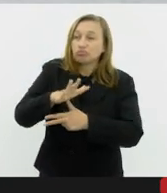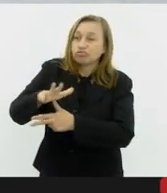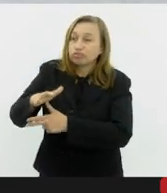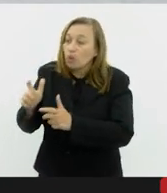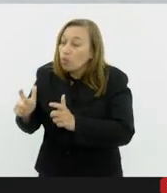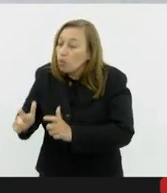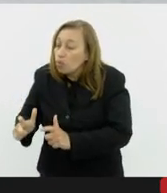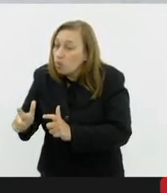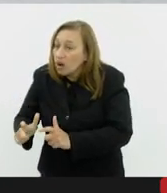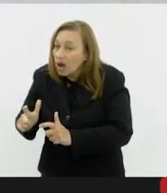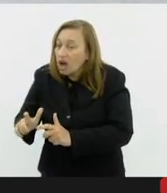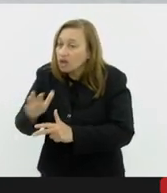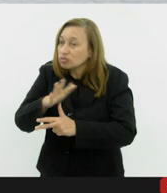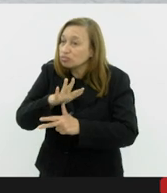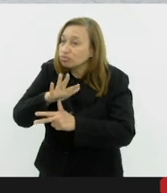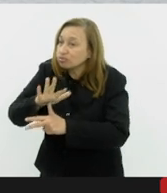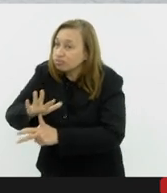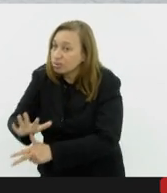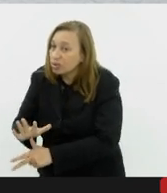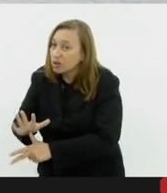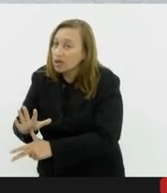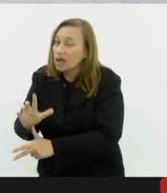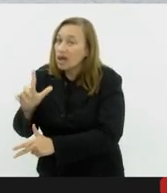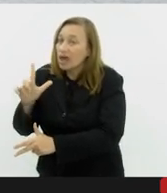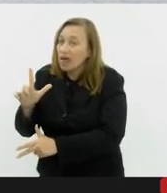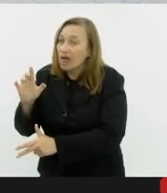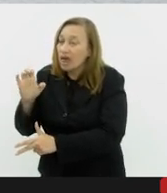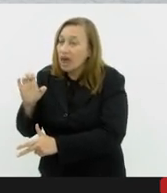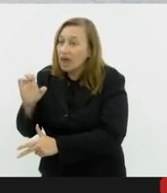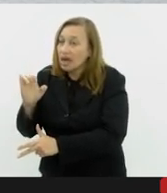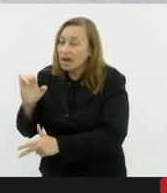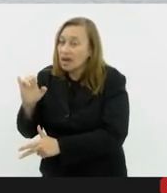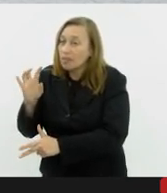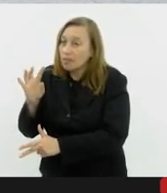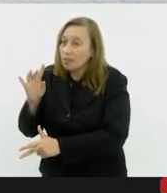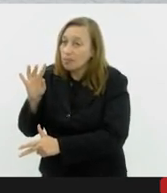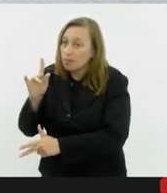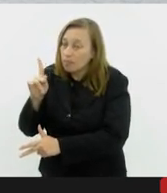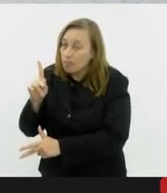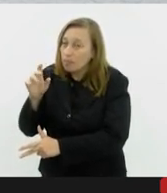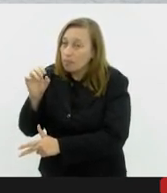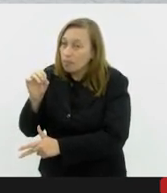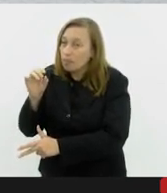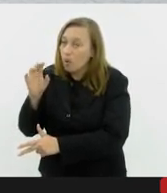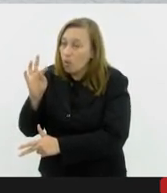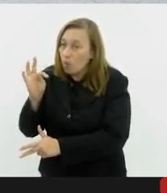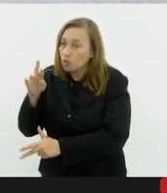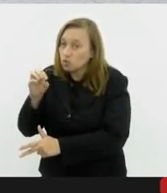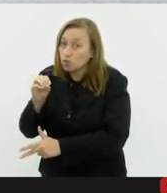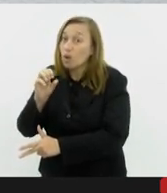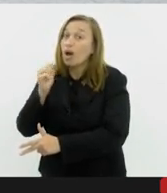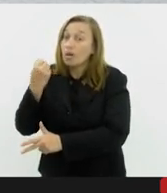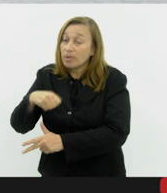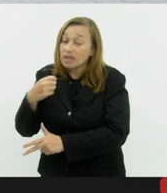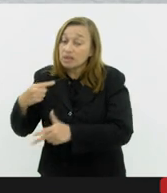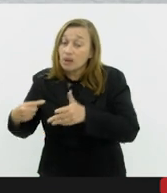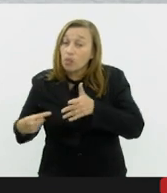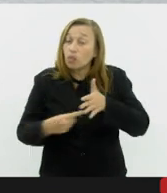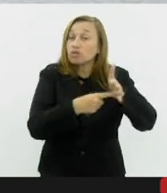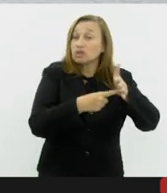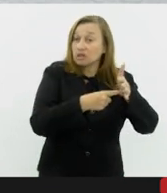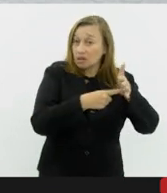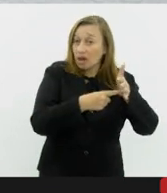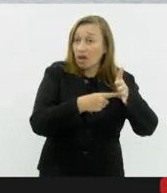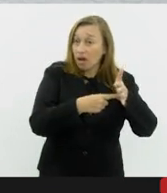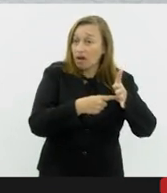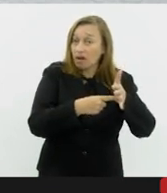aeródromo clandestino, basta fazer a denúncia para a ANAC. Tem vários canais que podem, a ANAC